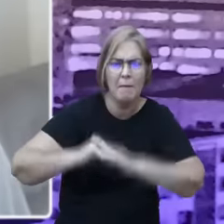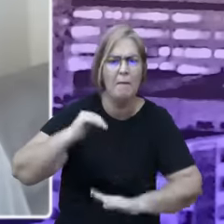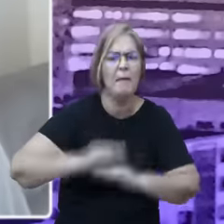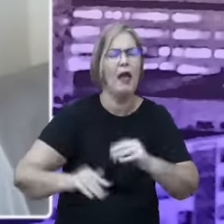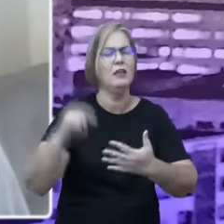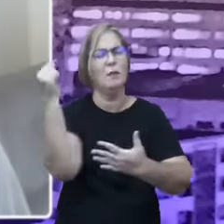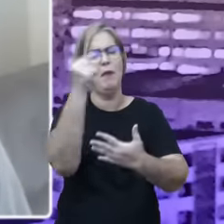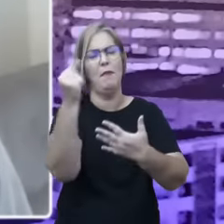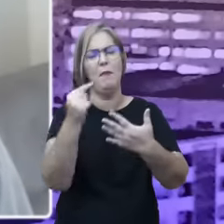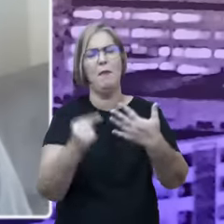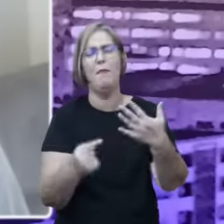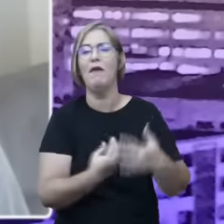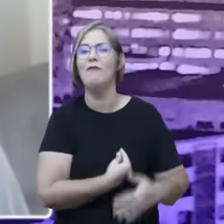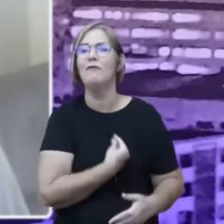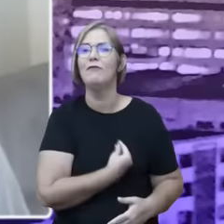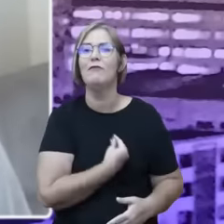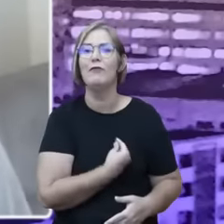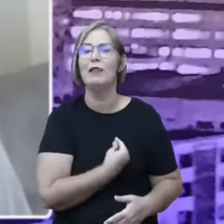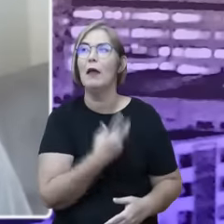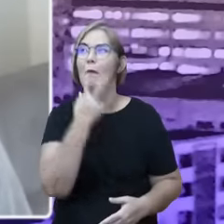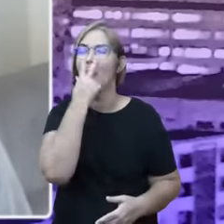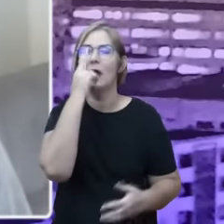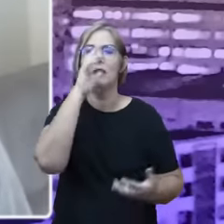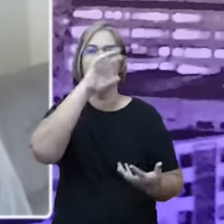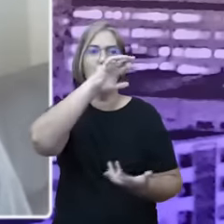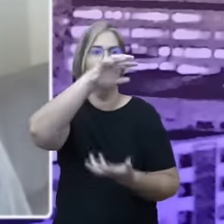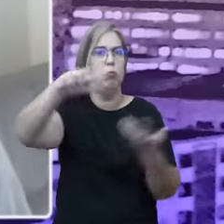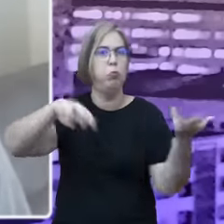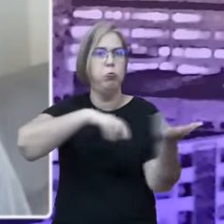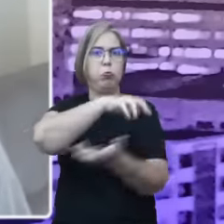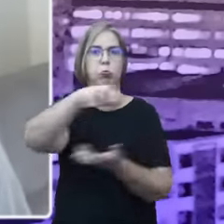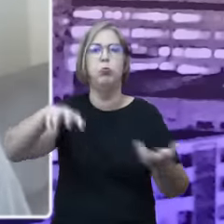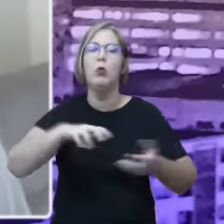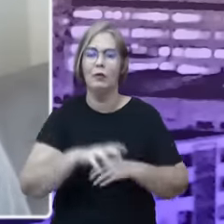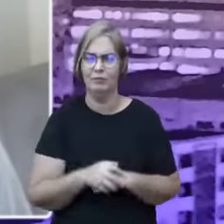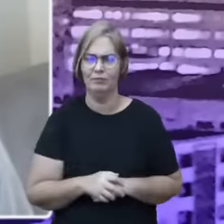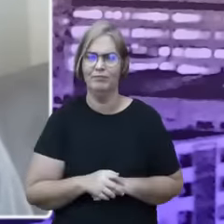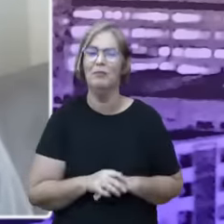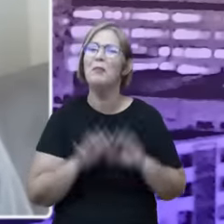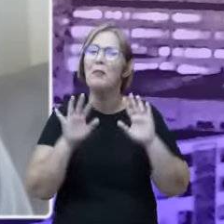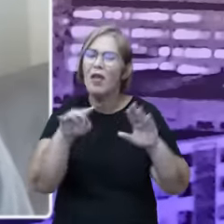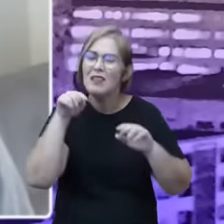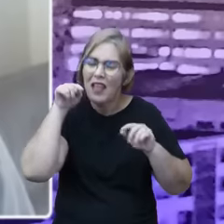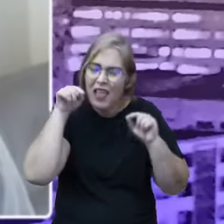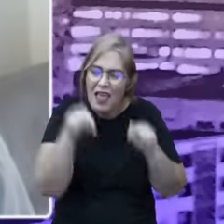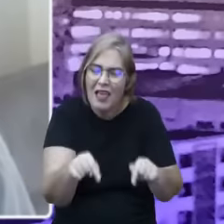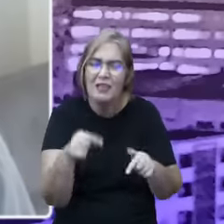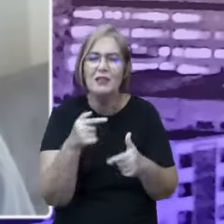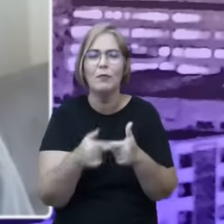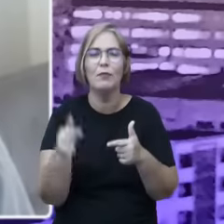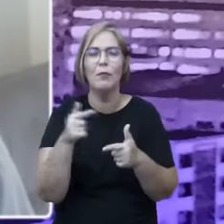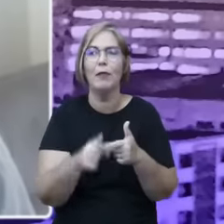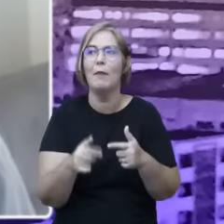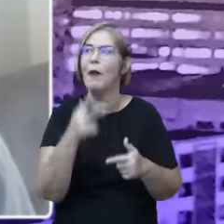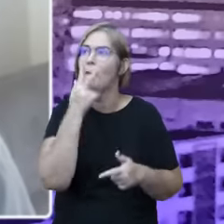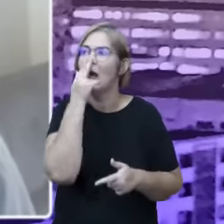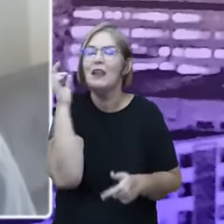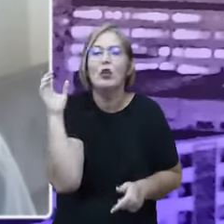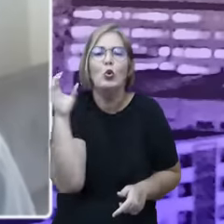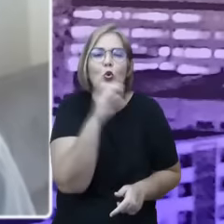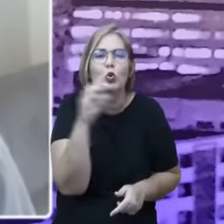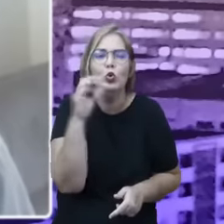vida, ameaçam colapsar. Justamente nesta situação, torna-se urgente e necessário